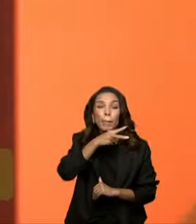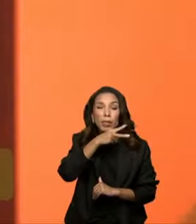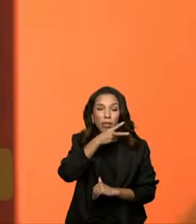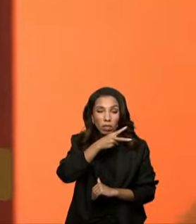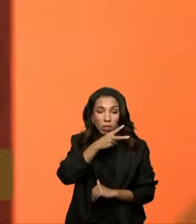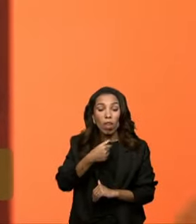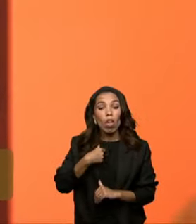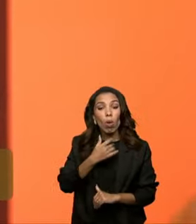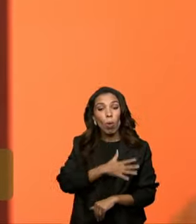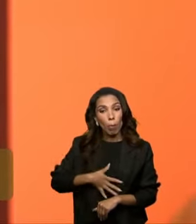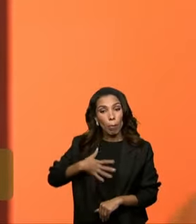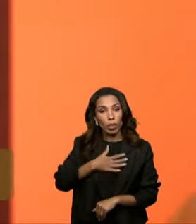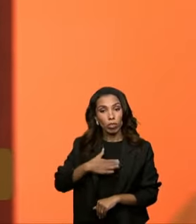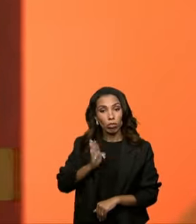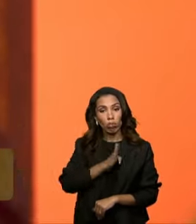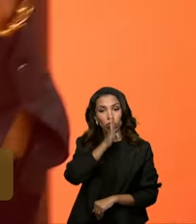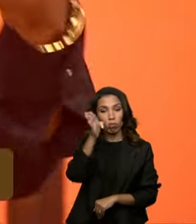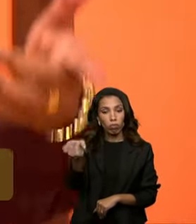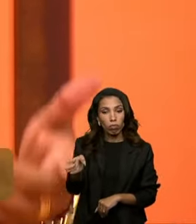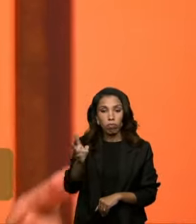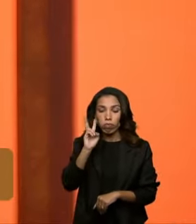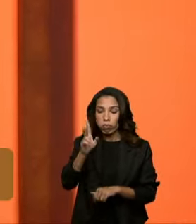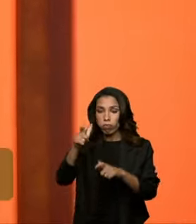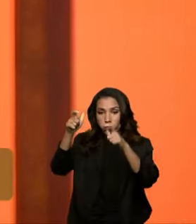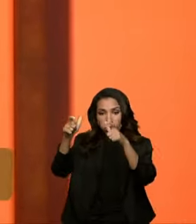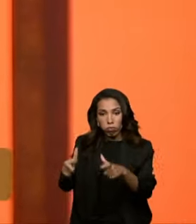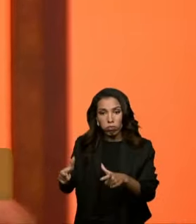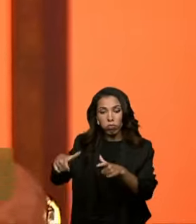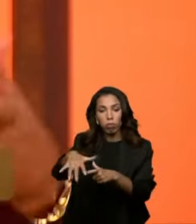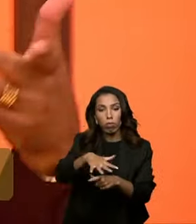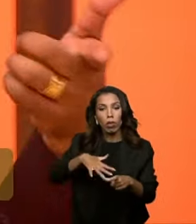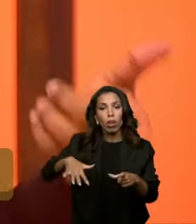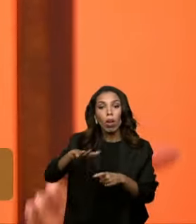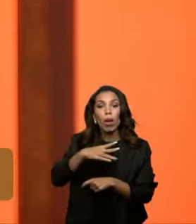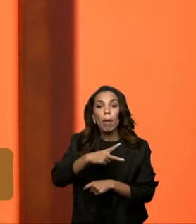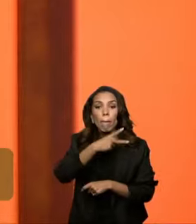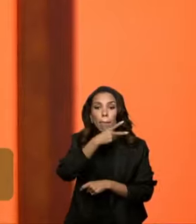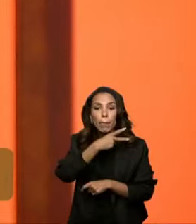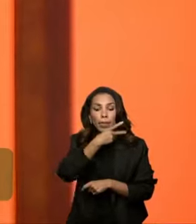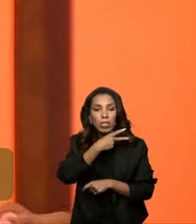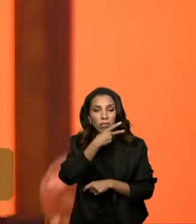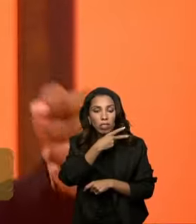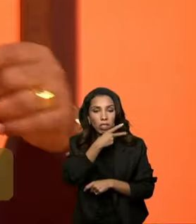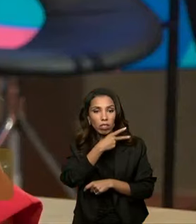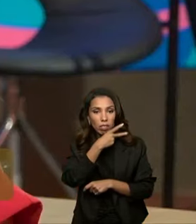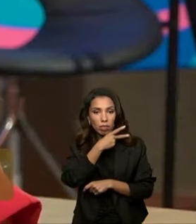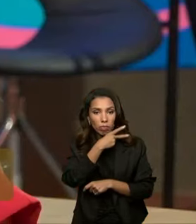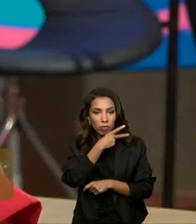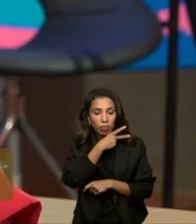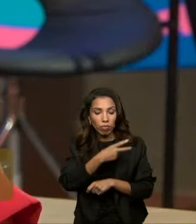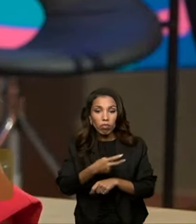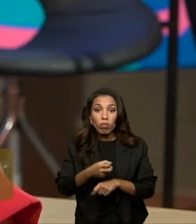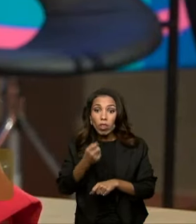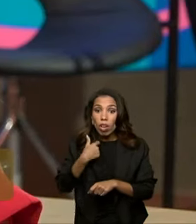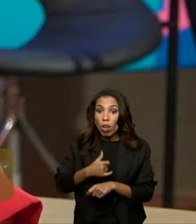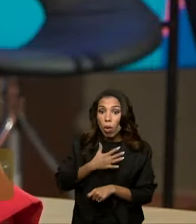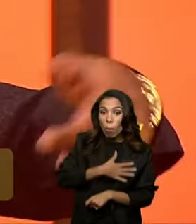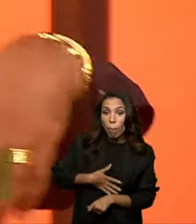prazer de ir até o vilarejo, onde a minha bisavó... Ai, que emoção! E tive o prazer de